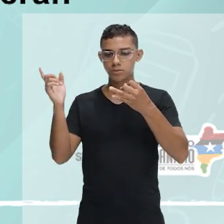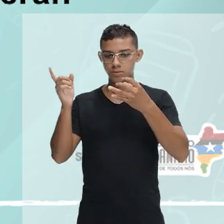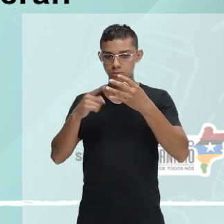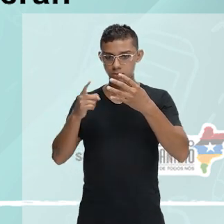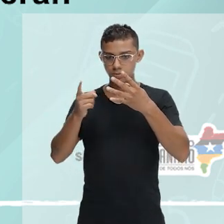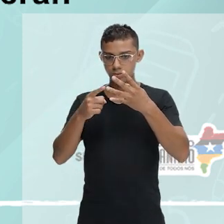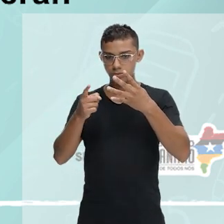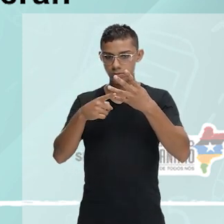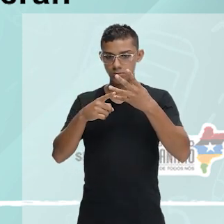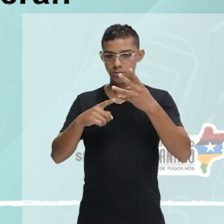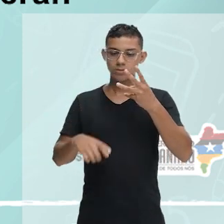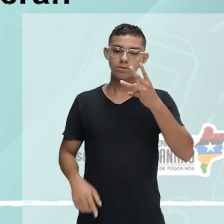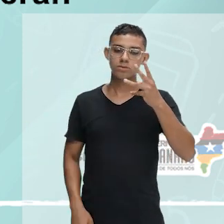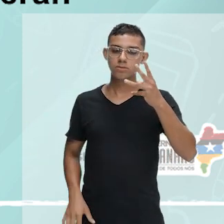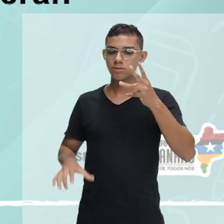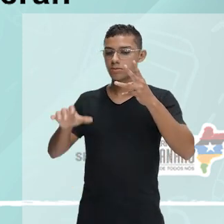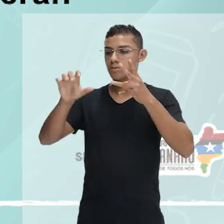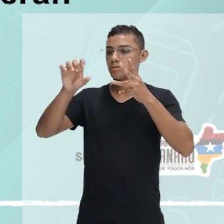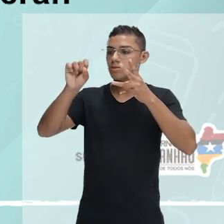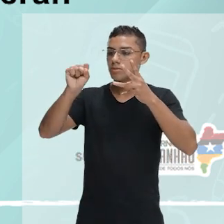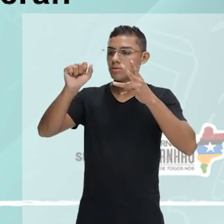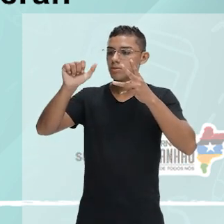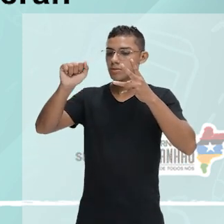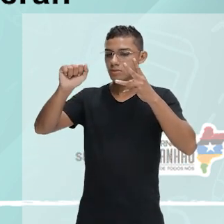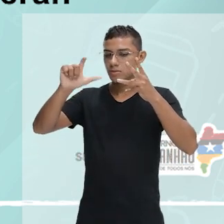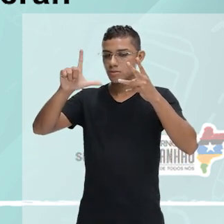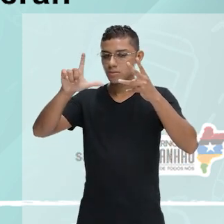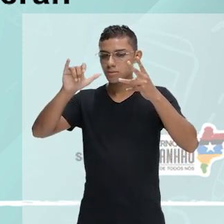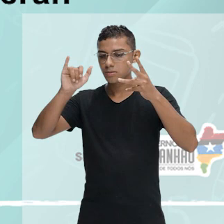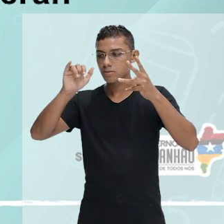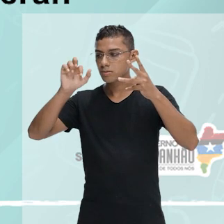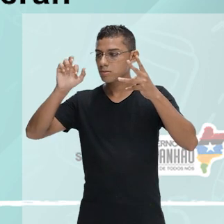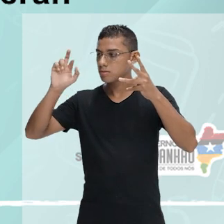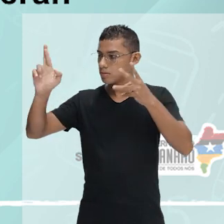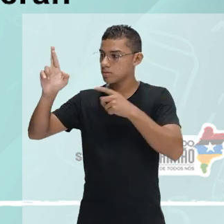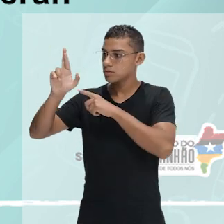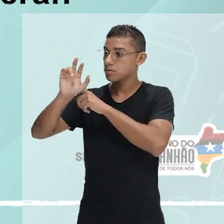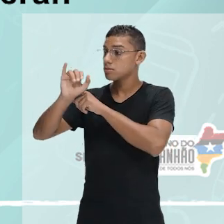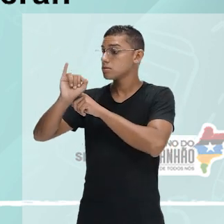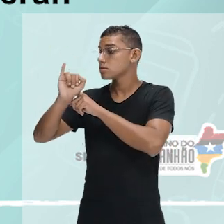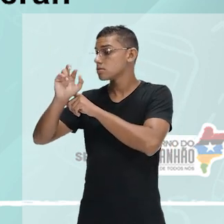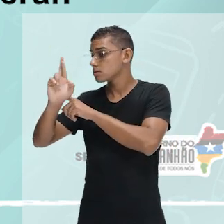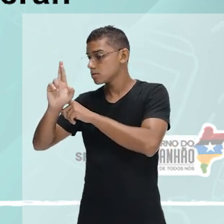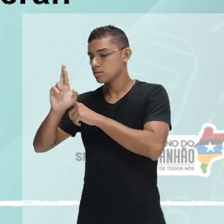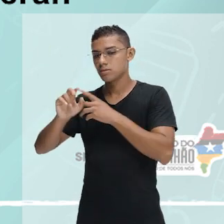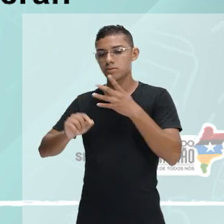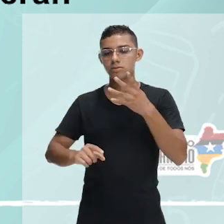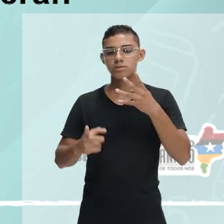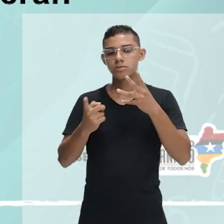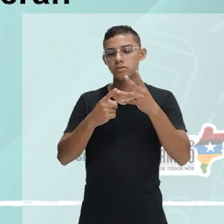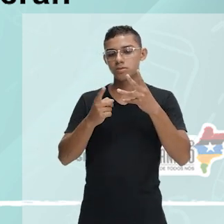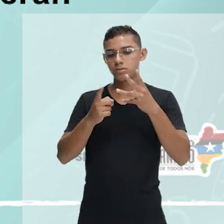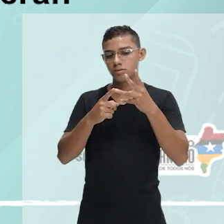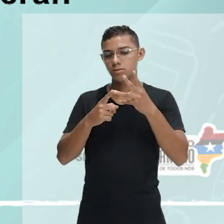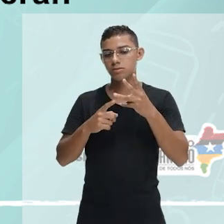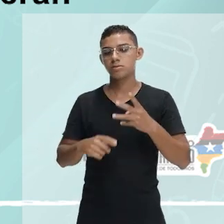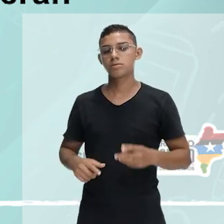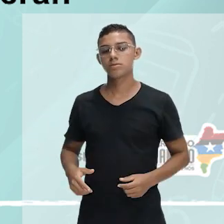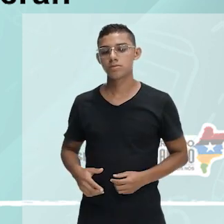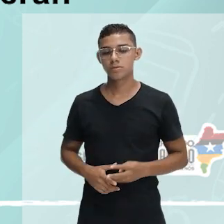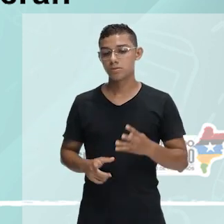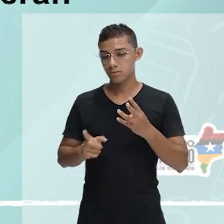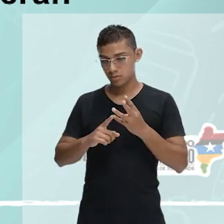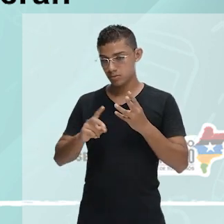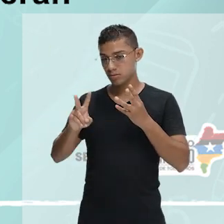para a terceira conjugação, que termina em IR, tá? Terminação IR. Aí eu tenho dois verbos, salir